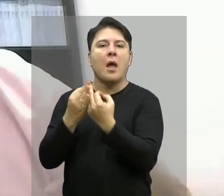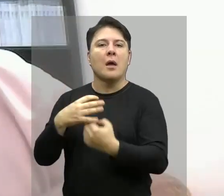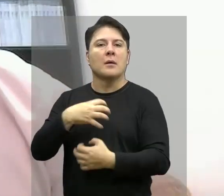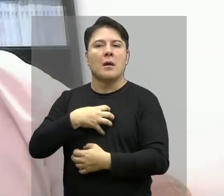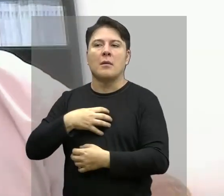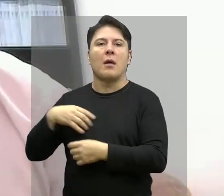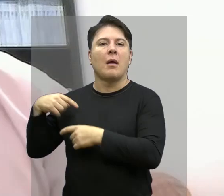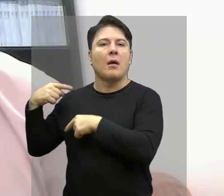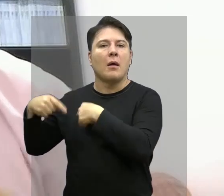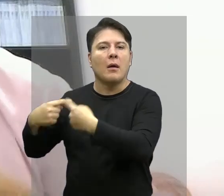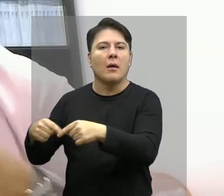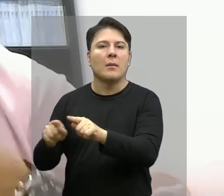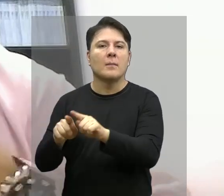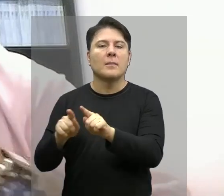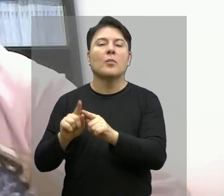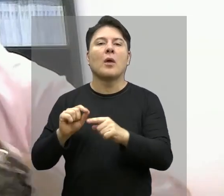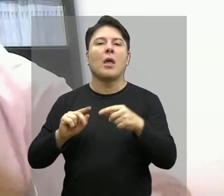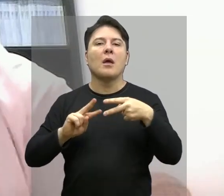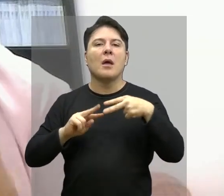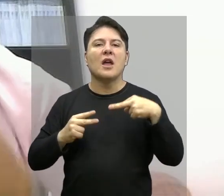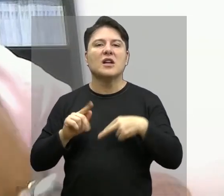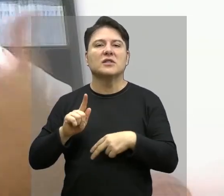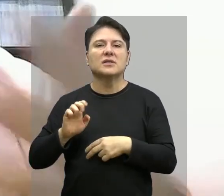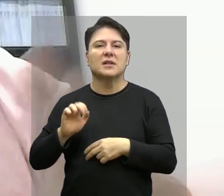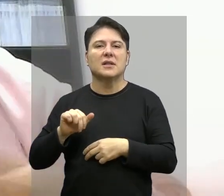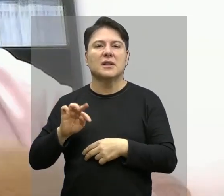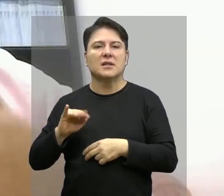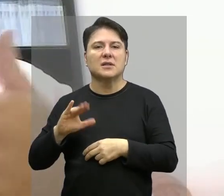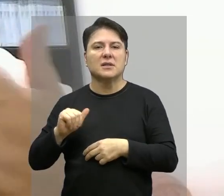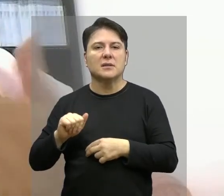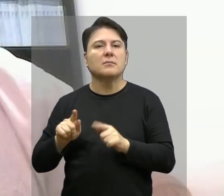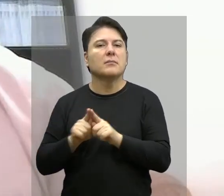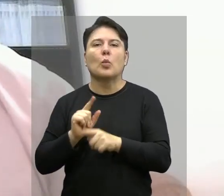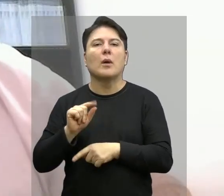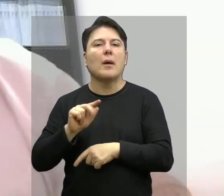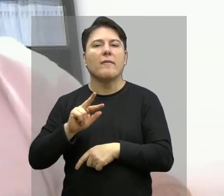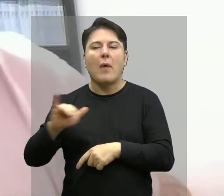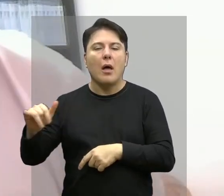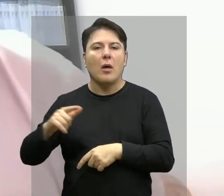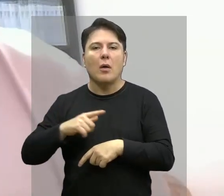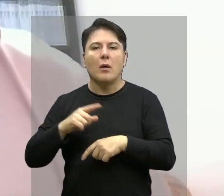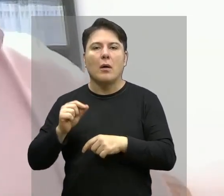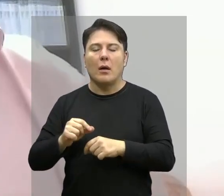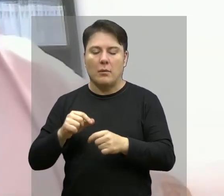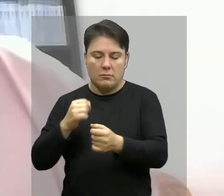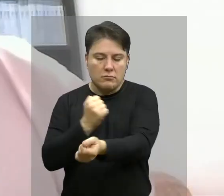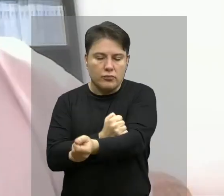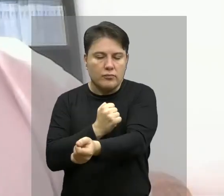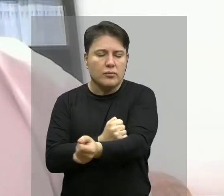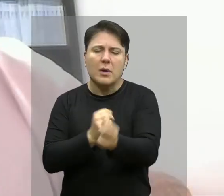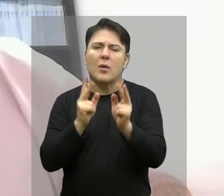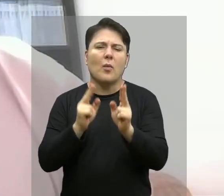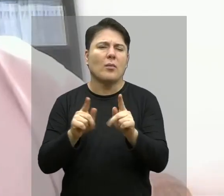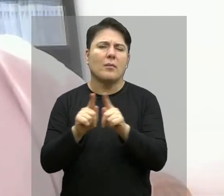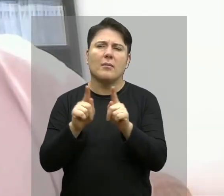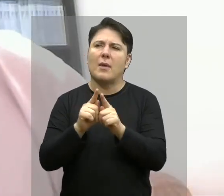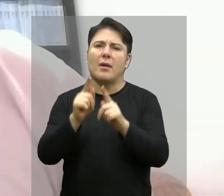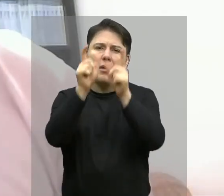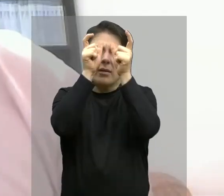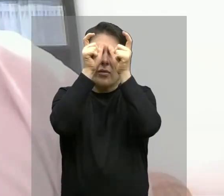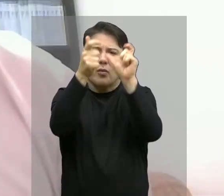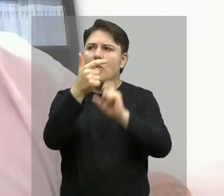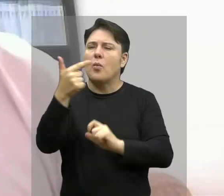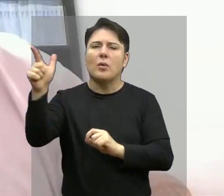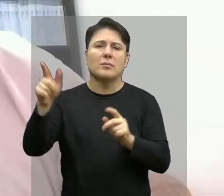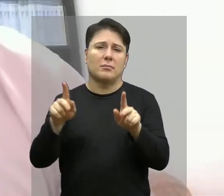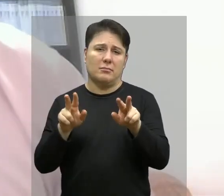tem as questões genéticas e ela realmente fica ali jogando, aumenta. E é igualzinho para qualquer outro transtorno. Assim como